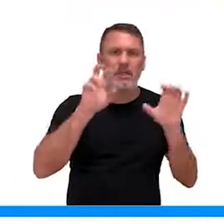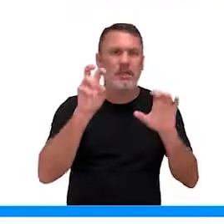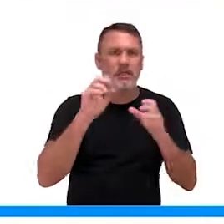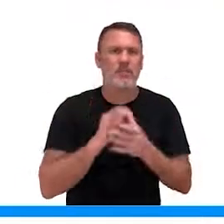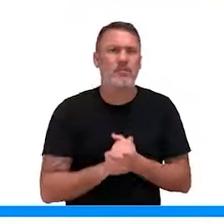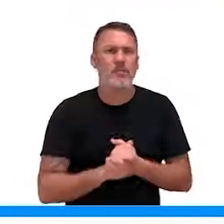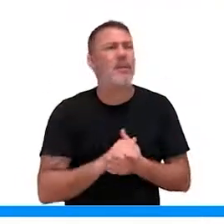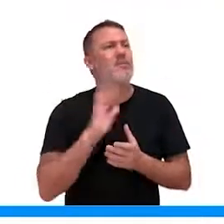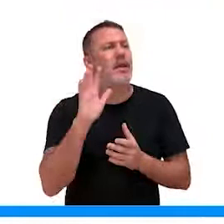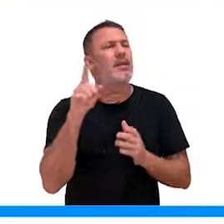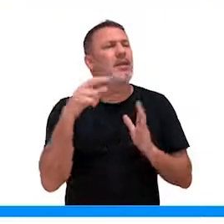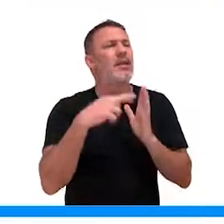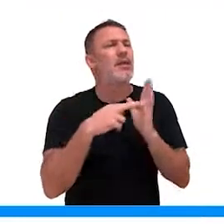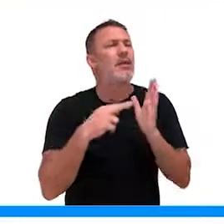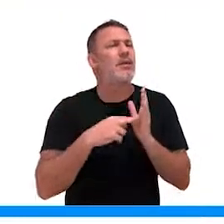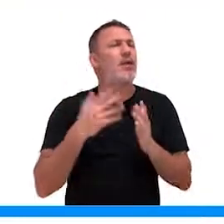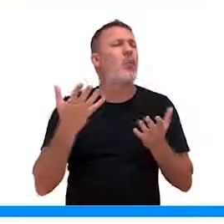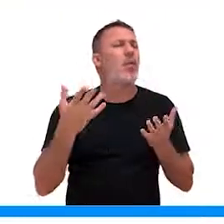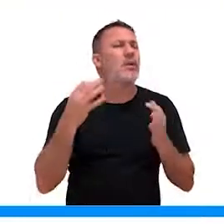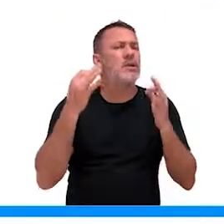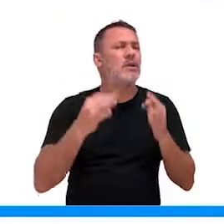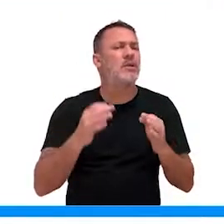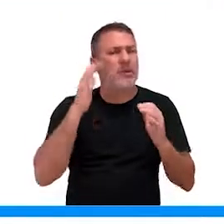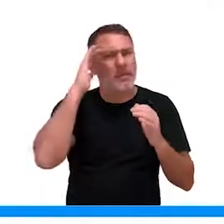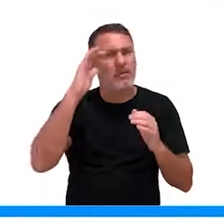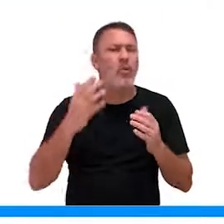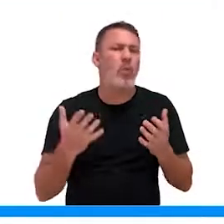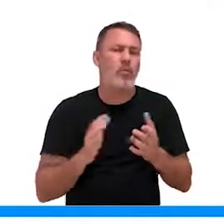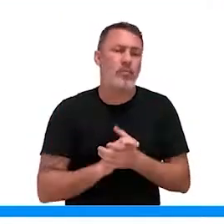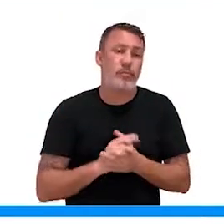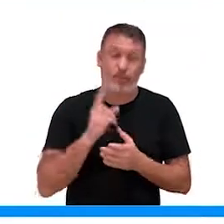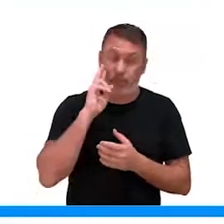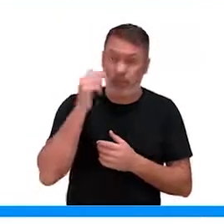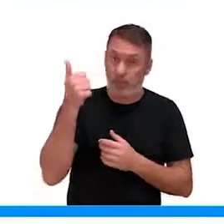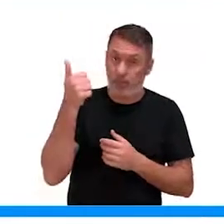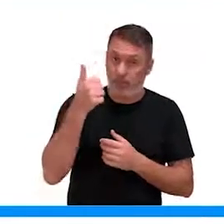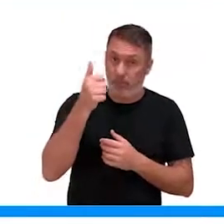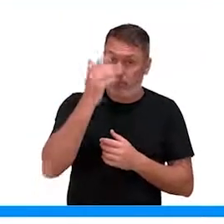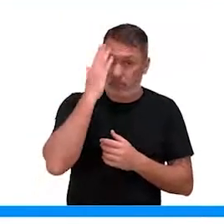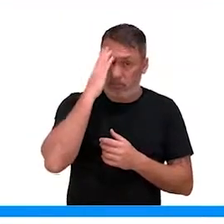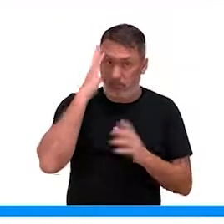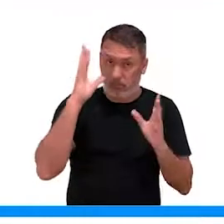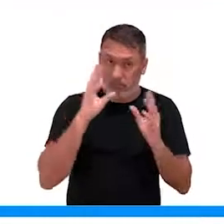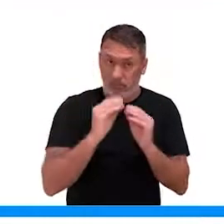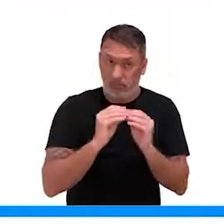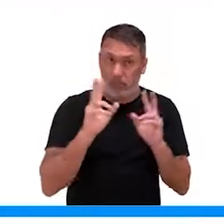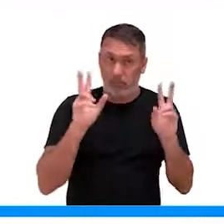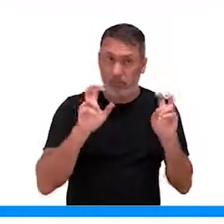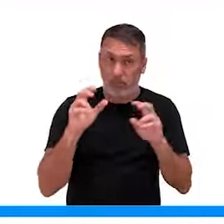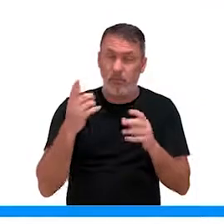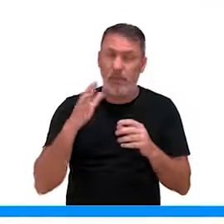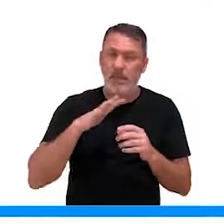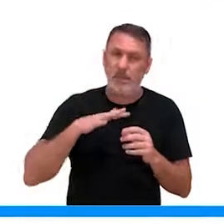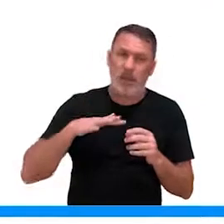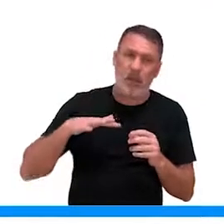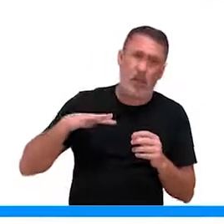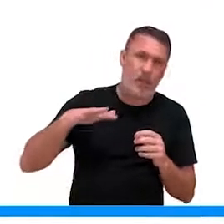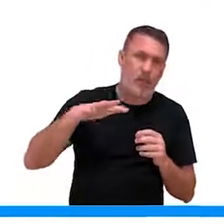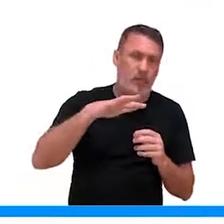sendo respeitado aqui? Bom, vamos lá. Primeiro, nós temos que destacar, de fato, um critério